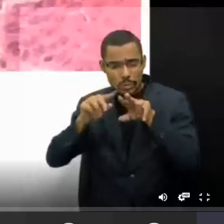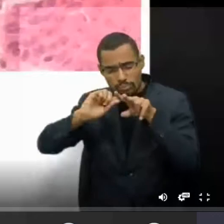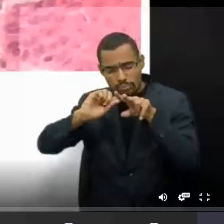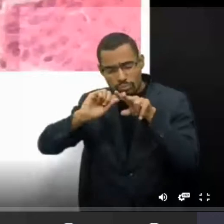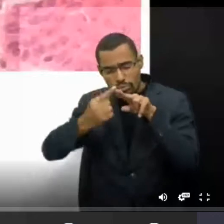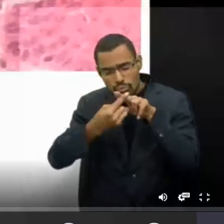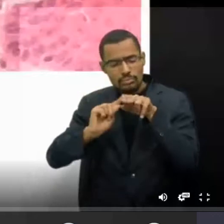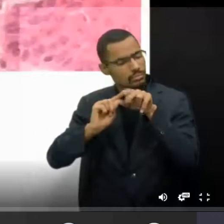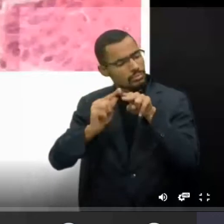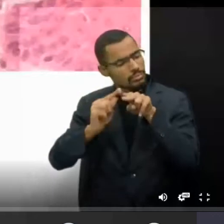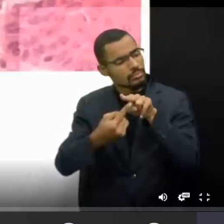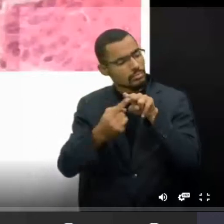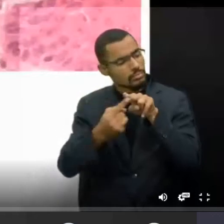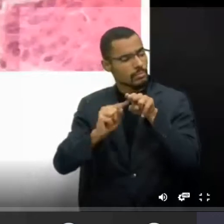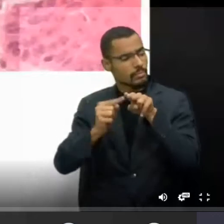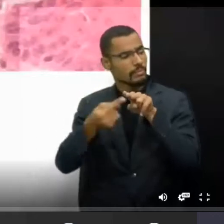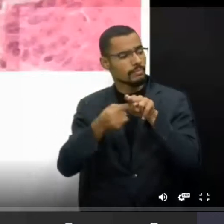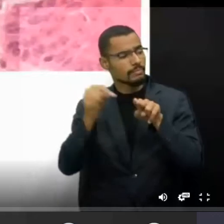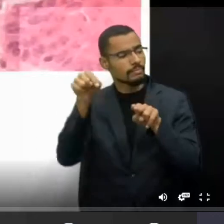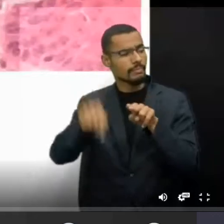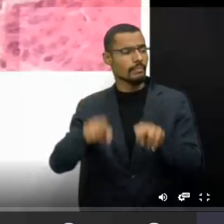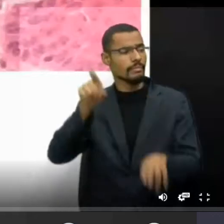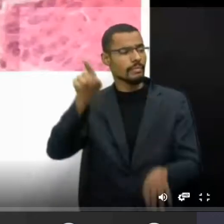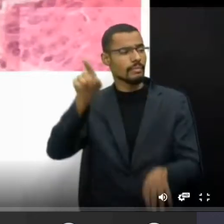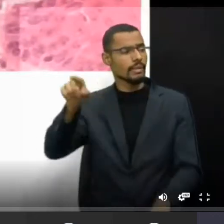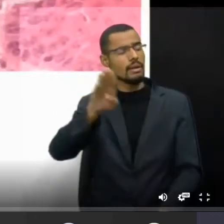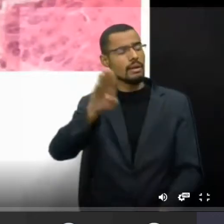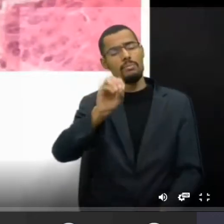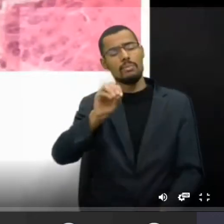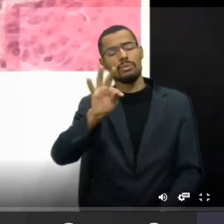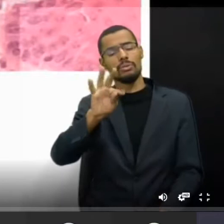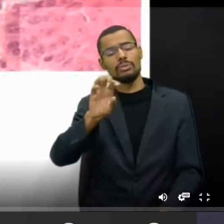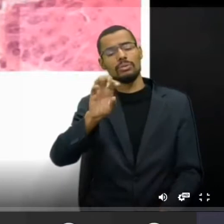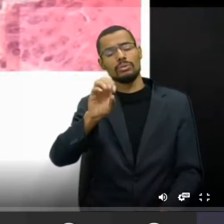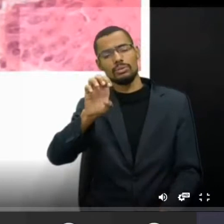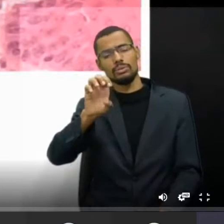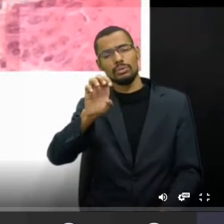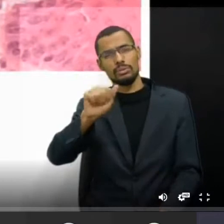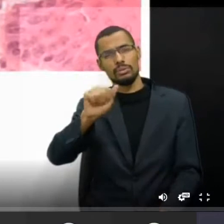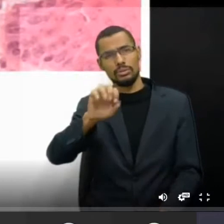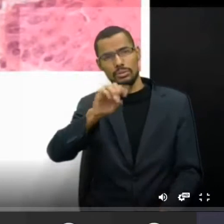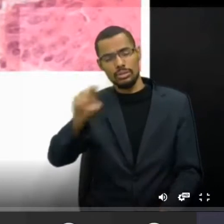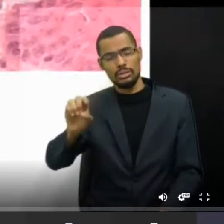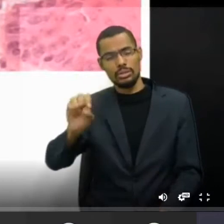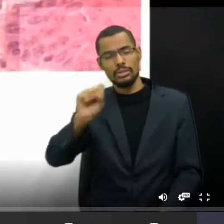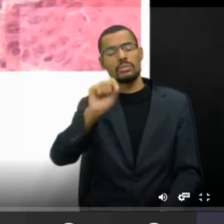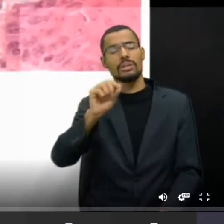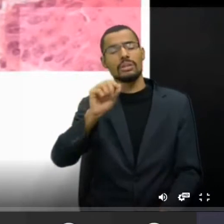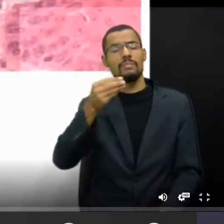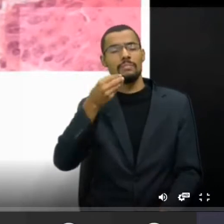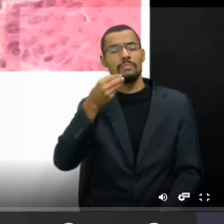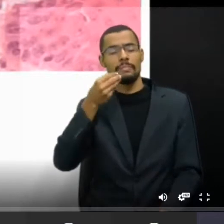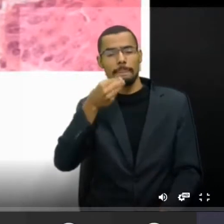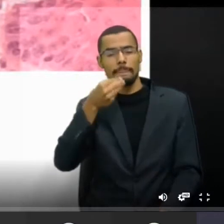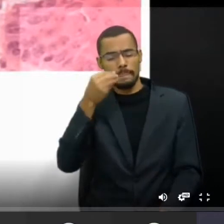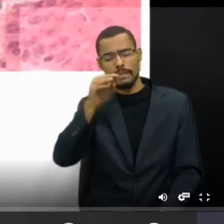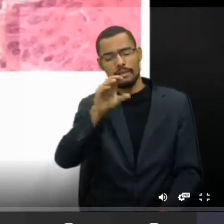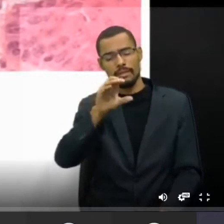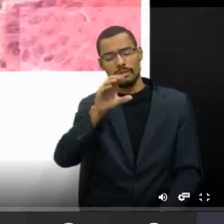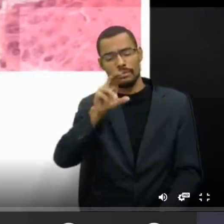né, da língua, nós temos esses botões que são chamados de botões gustatórios. Então, vocês